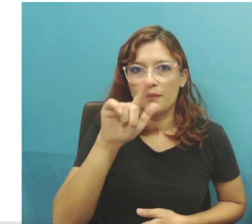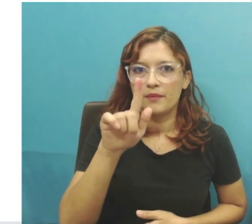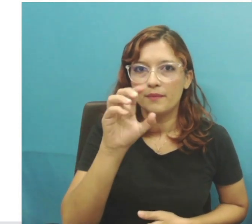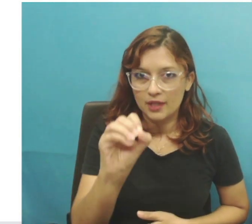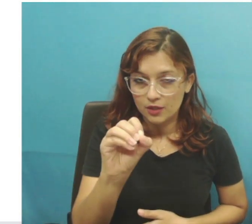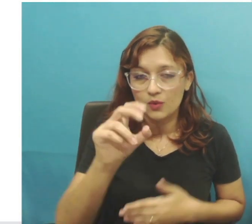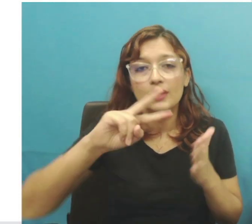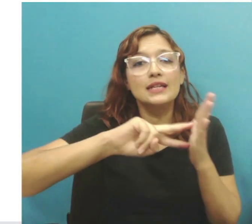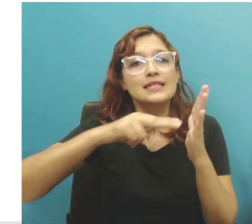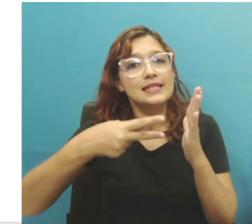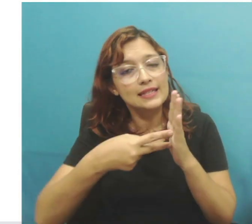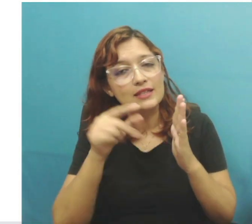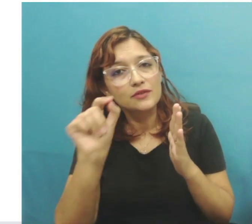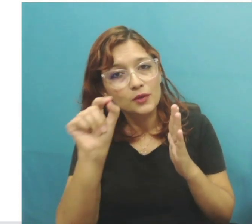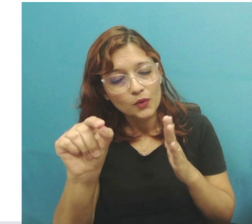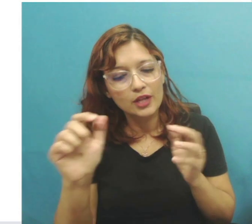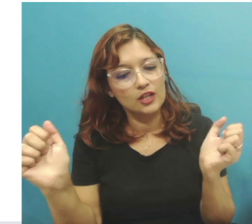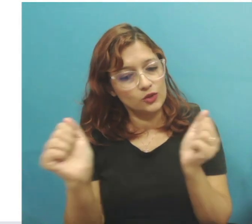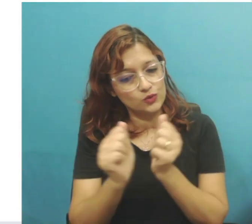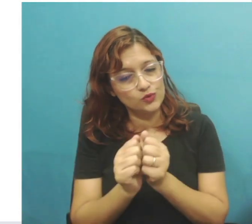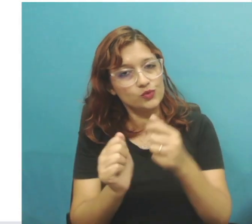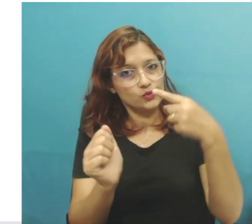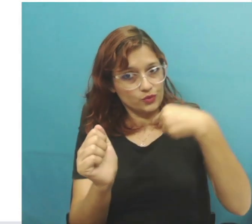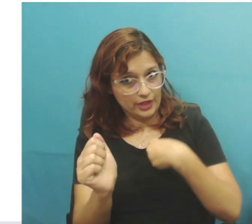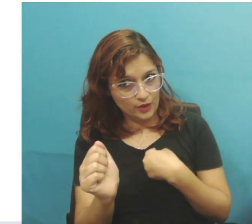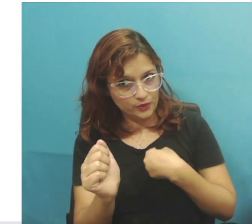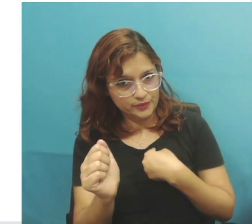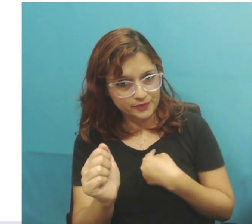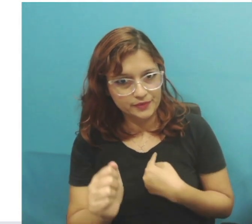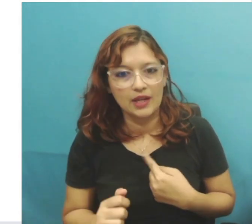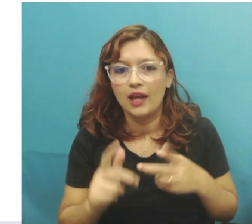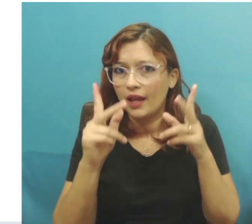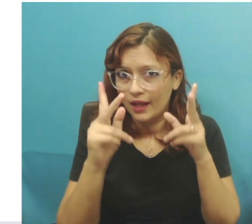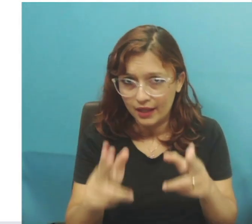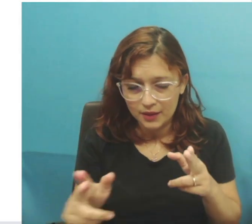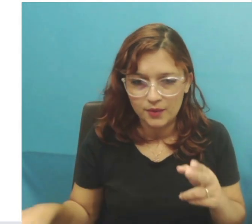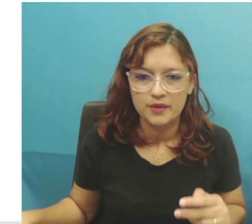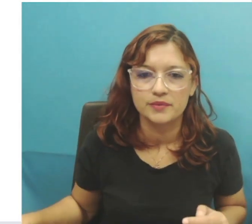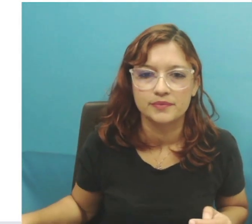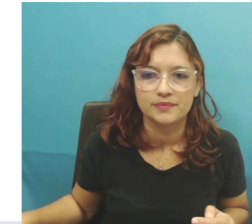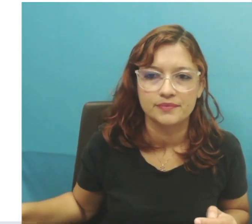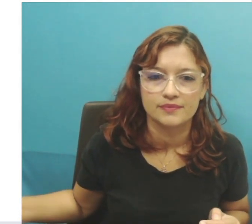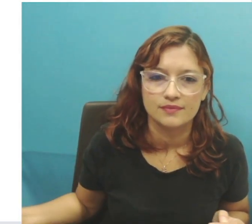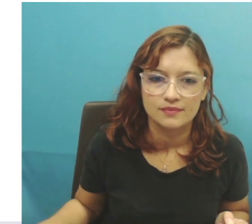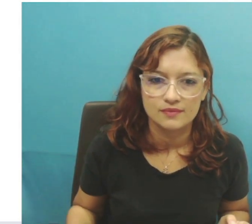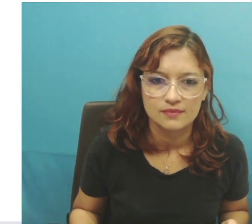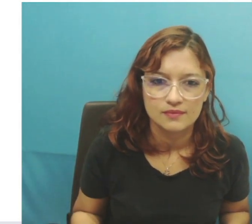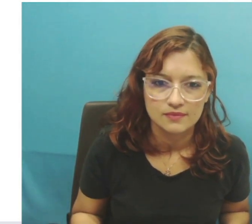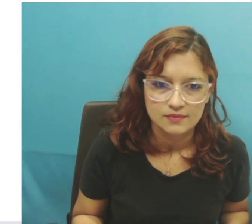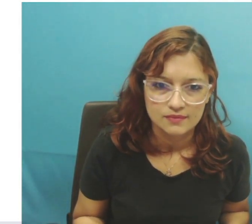João foi ao cinema comigo. Que significa a mesma coisa.